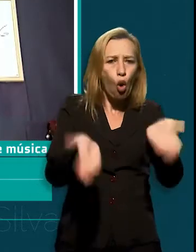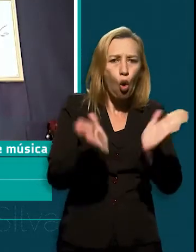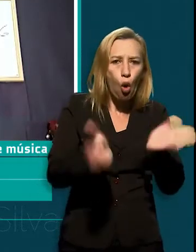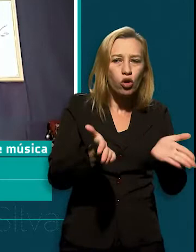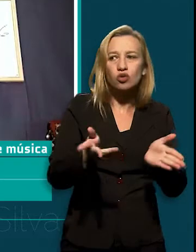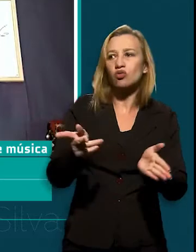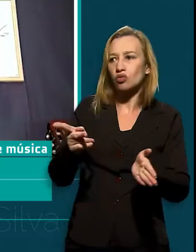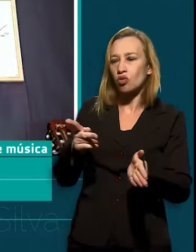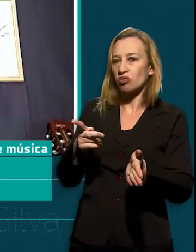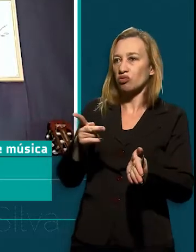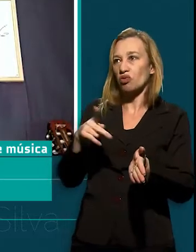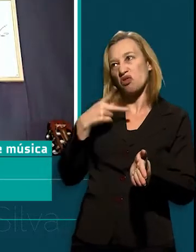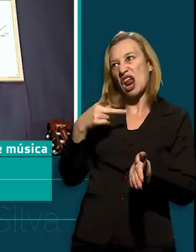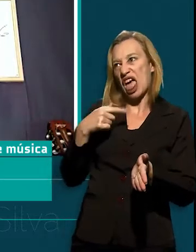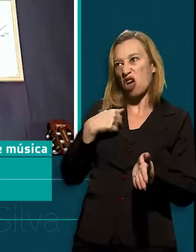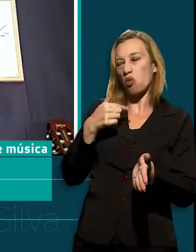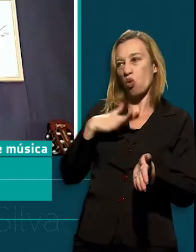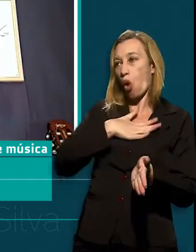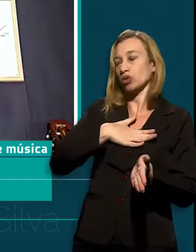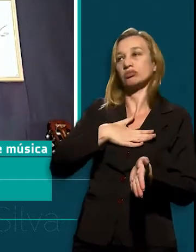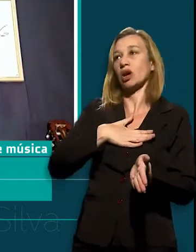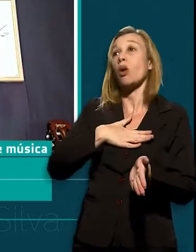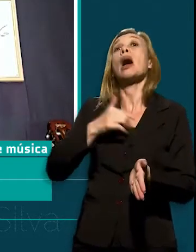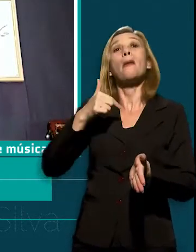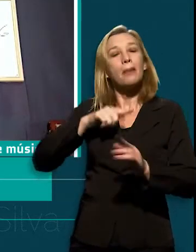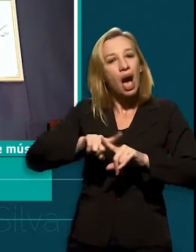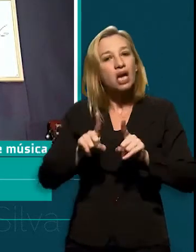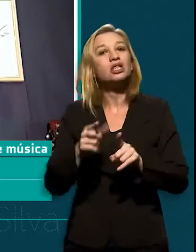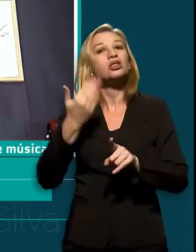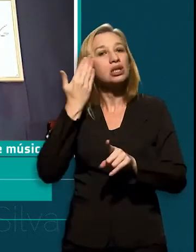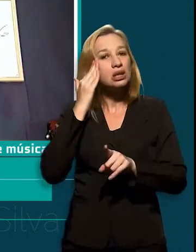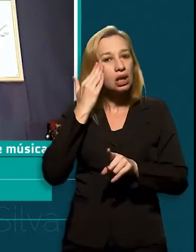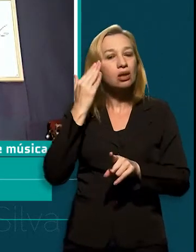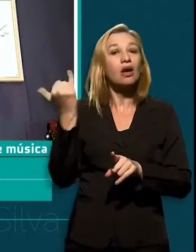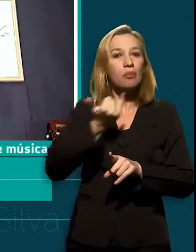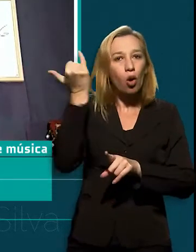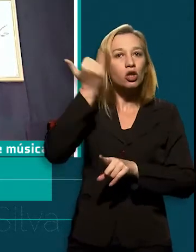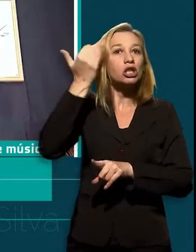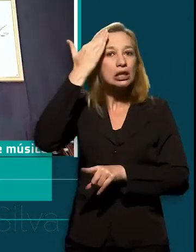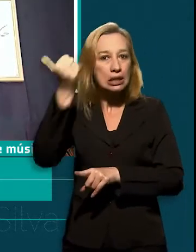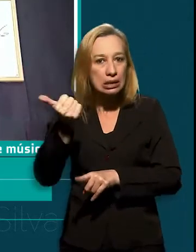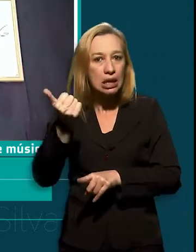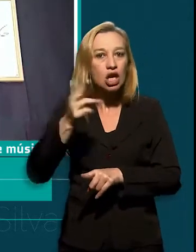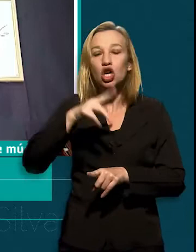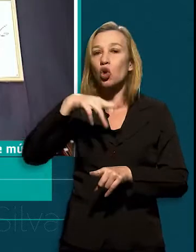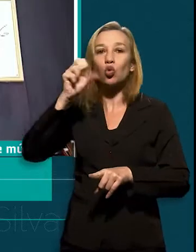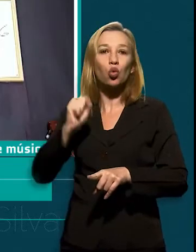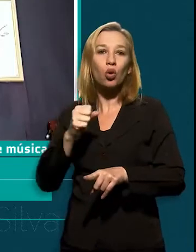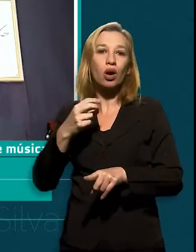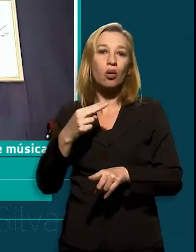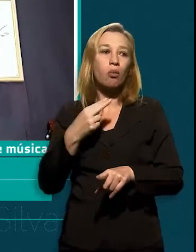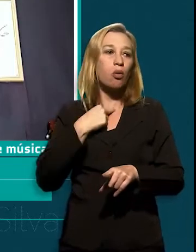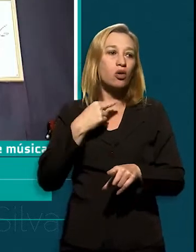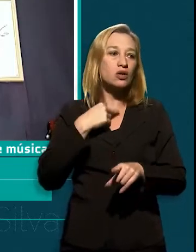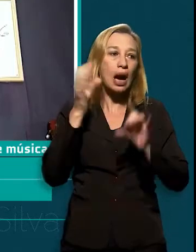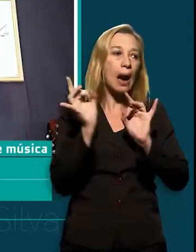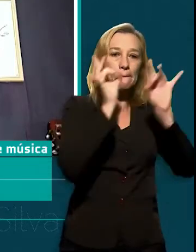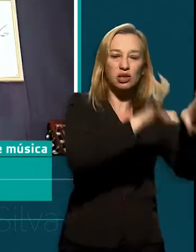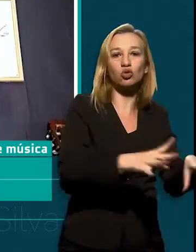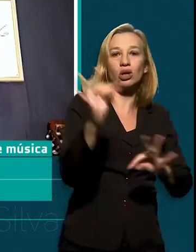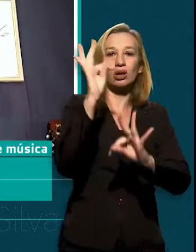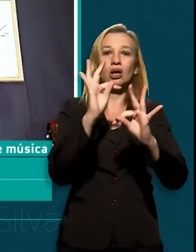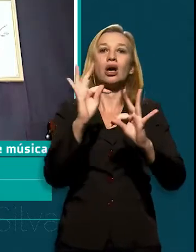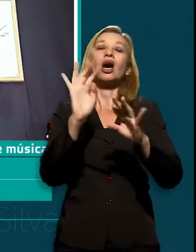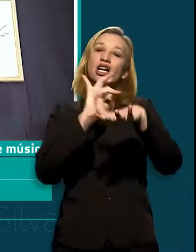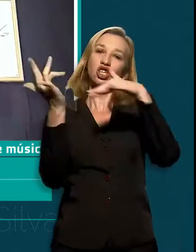Mas hoje, eu não vou falar para você que eu gosto, mas eu entendo a importância e eu sei que eu nunca mais vou poder deixar as